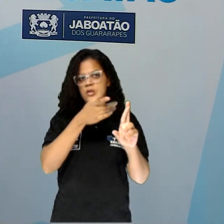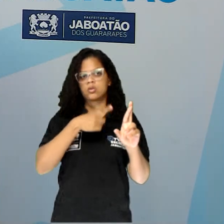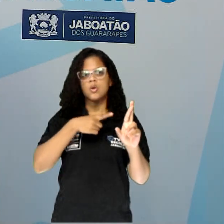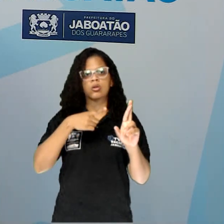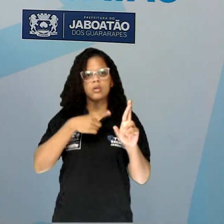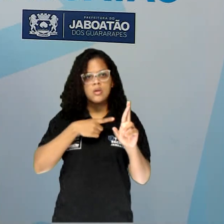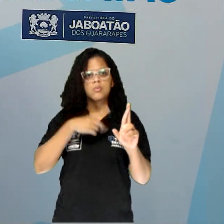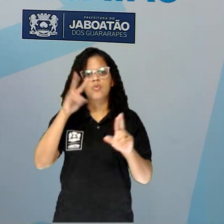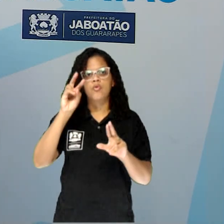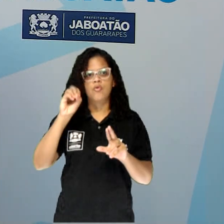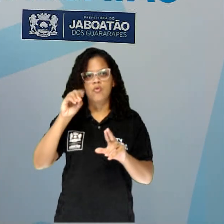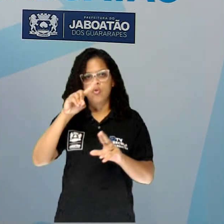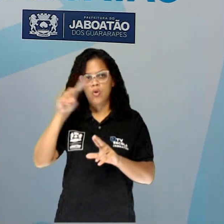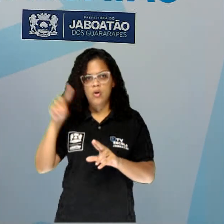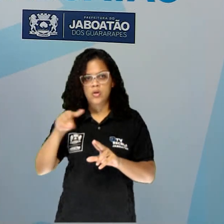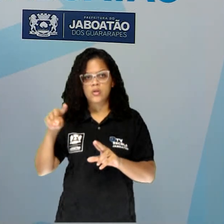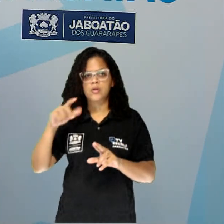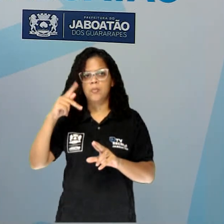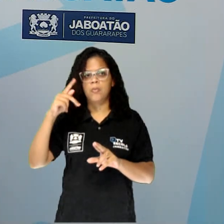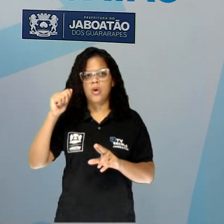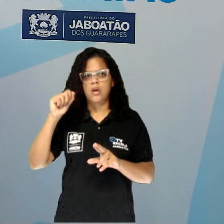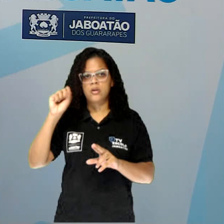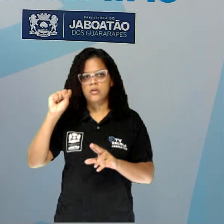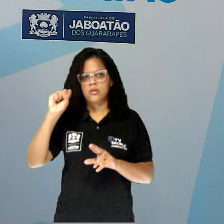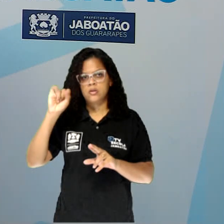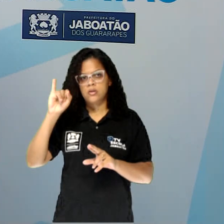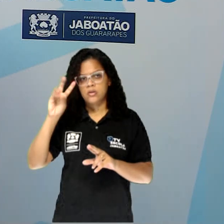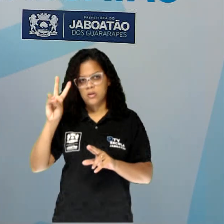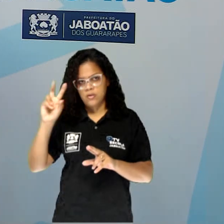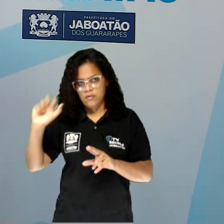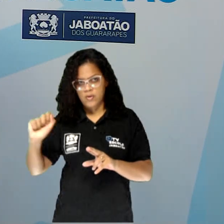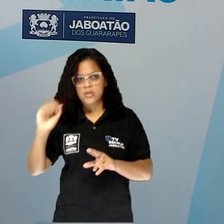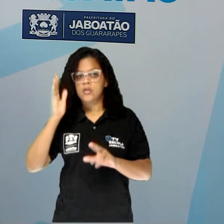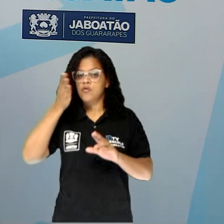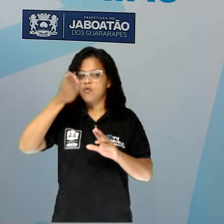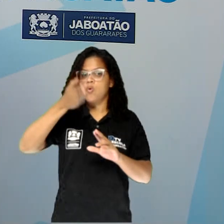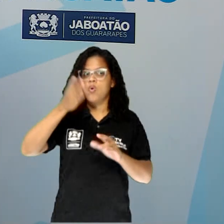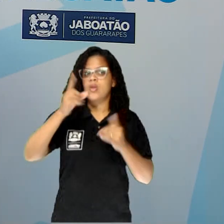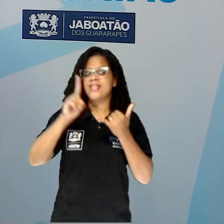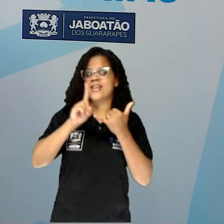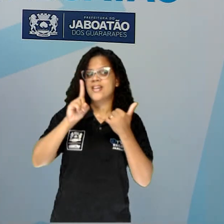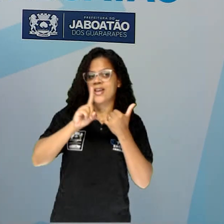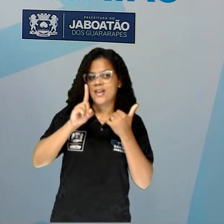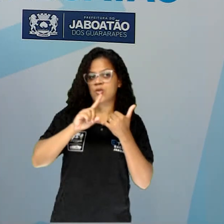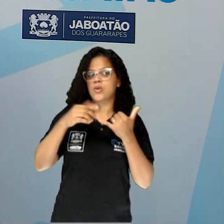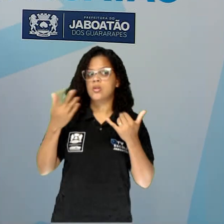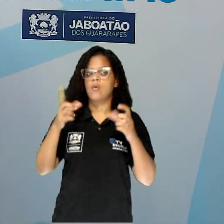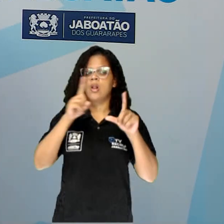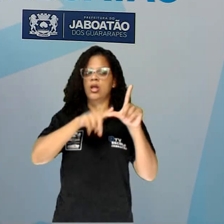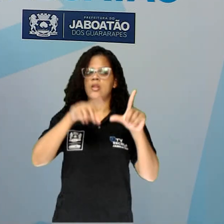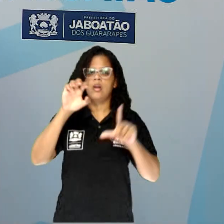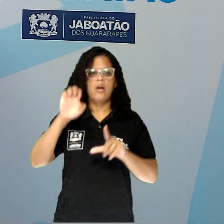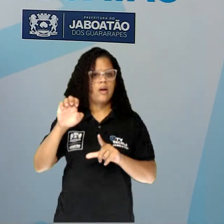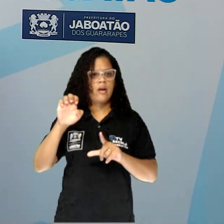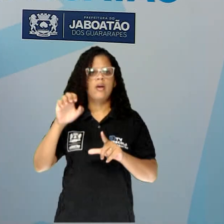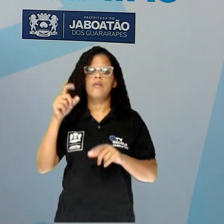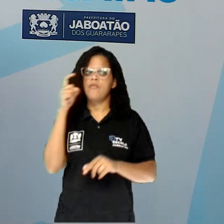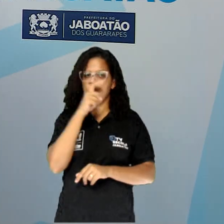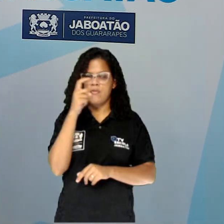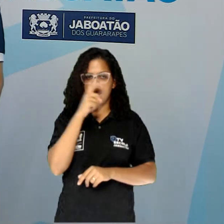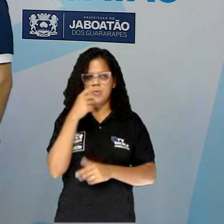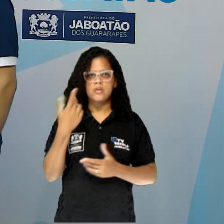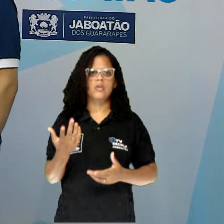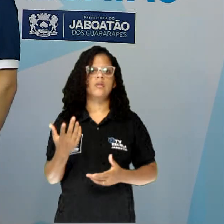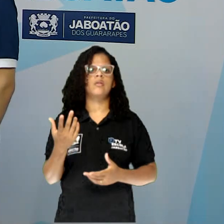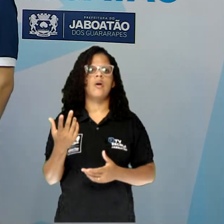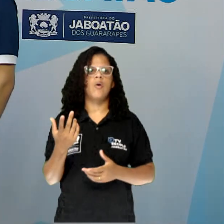o verbo for transitivo direto. Portanto, esse item também não é verdadeiro. Logo, a gente vai chegar ao nosso gabarito só